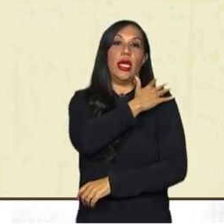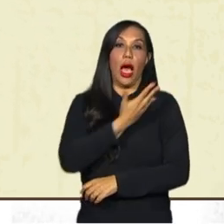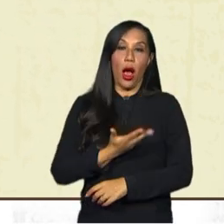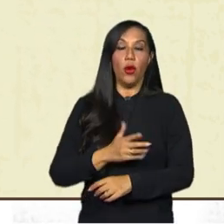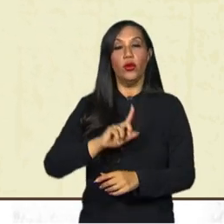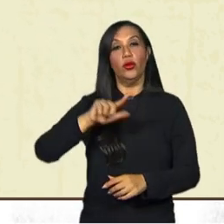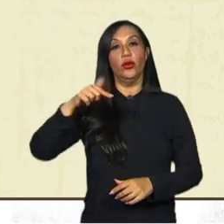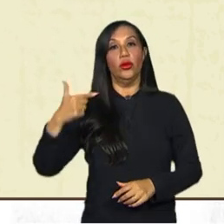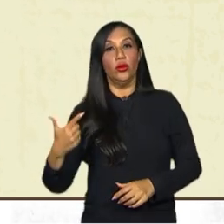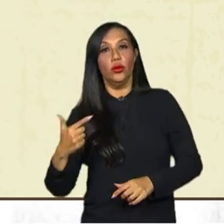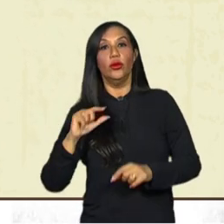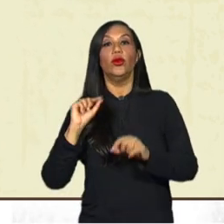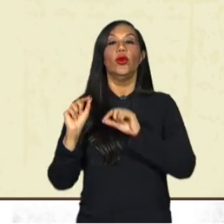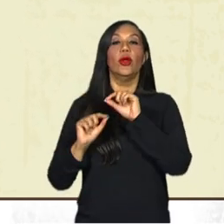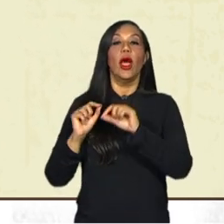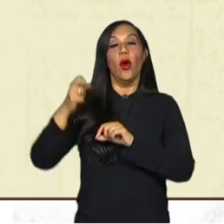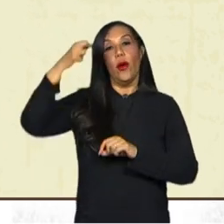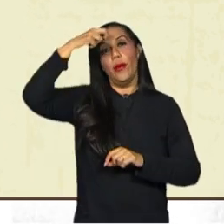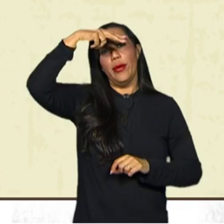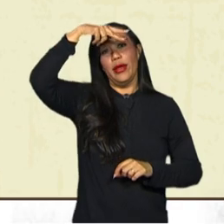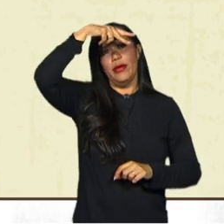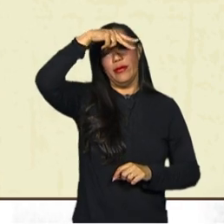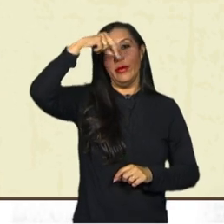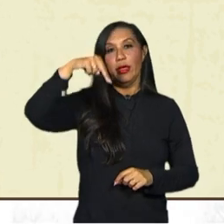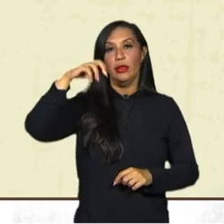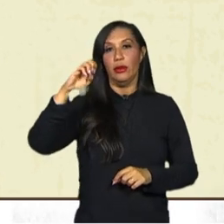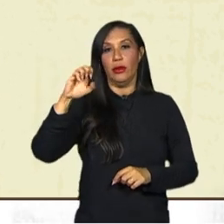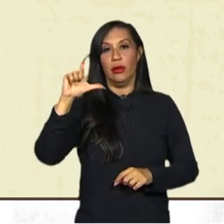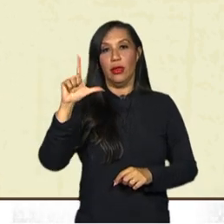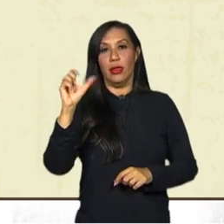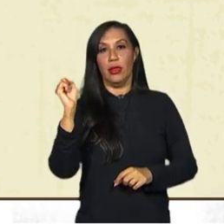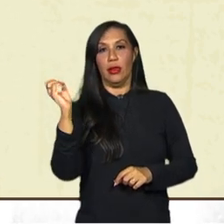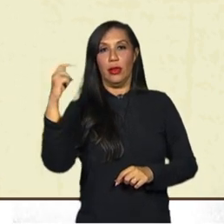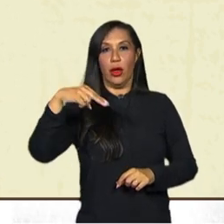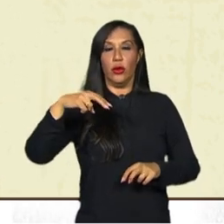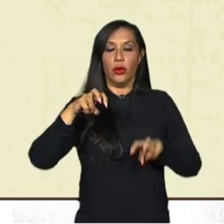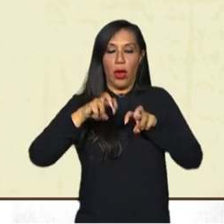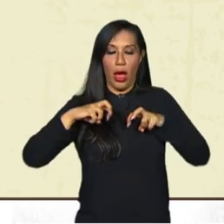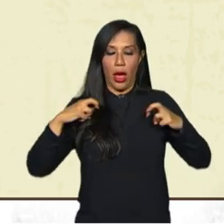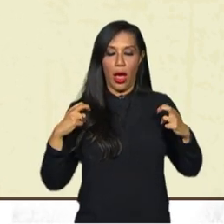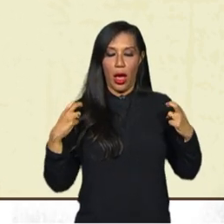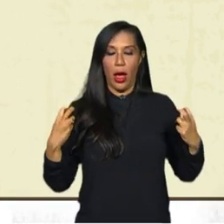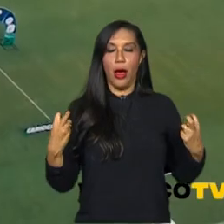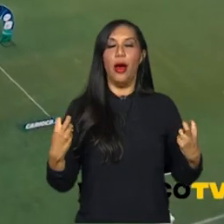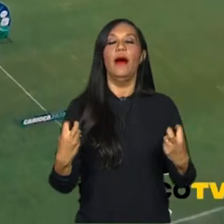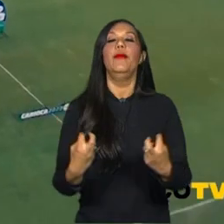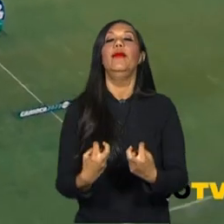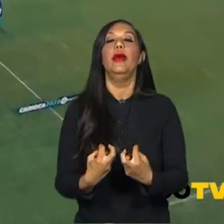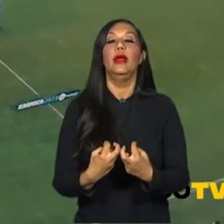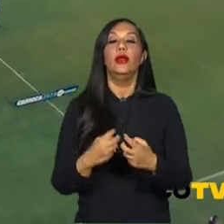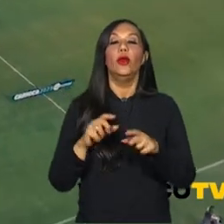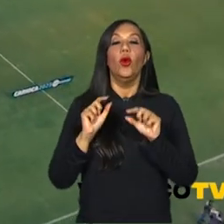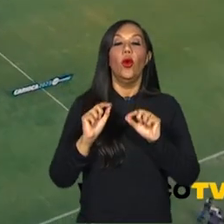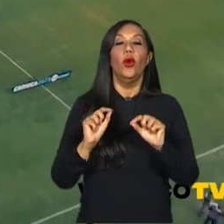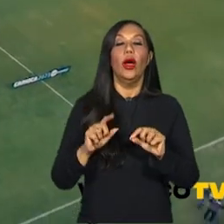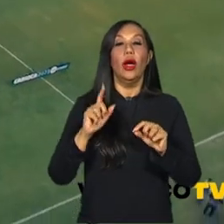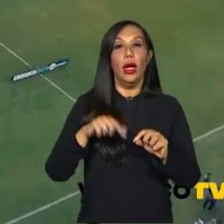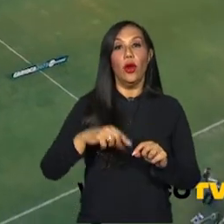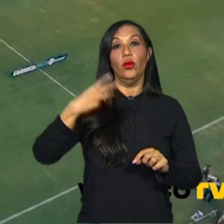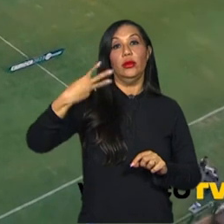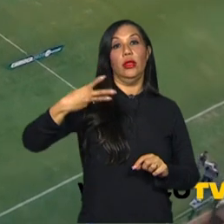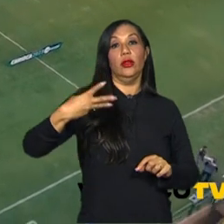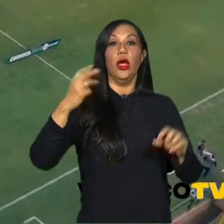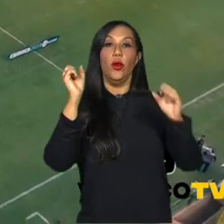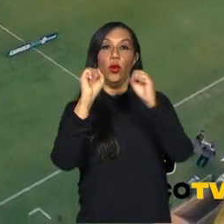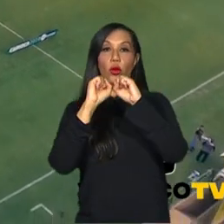segundo estágio, o prefeito Nelson Gonçalves, arquibancadas de andaimes tubulares. E aí veio o